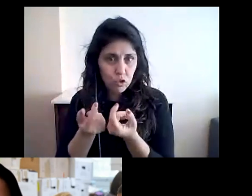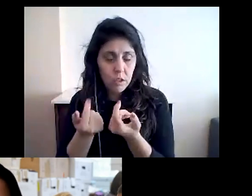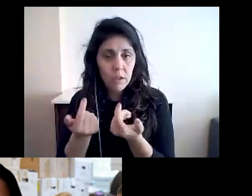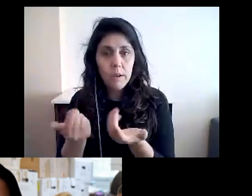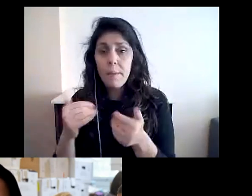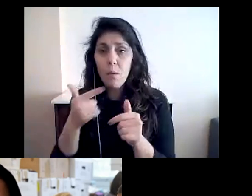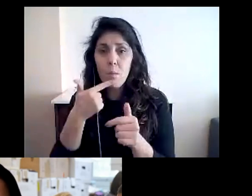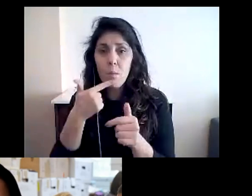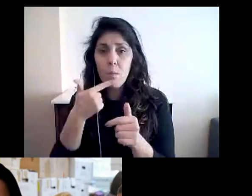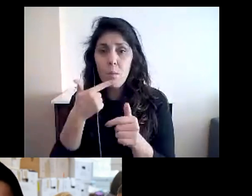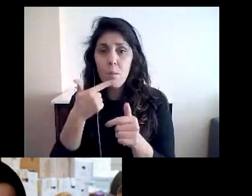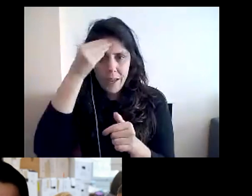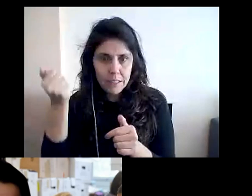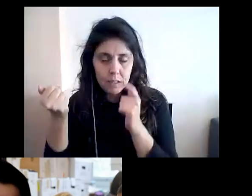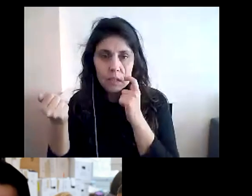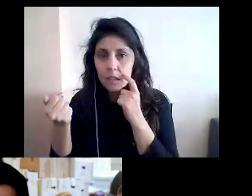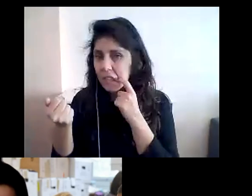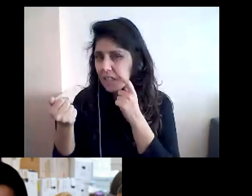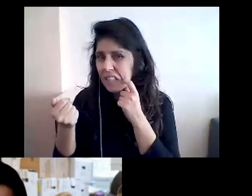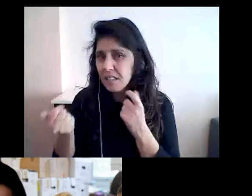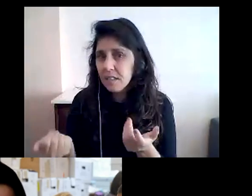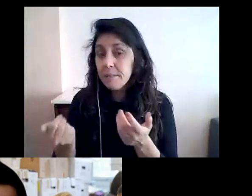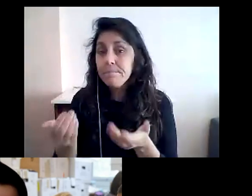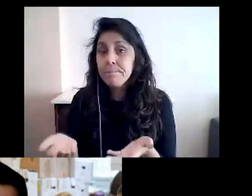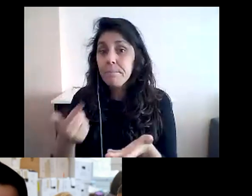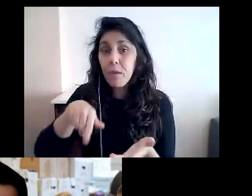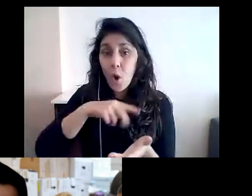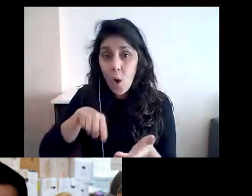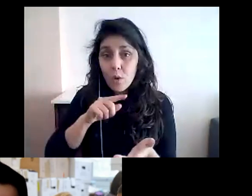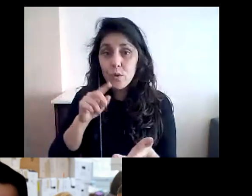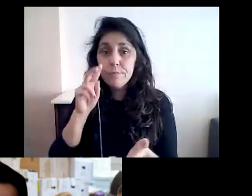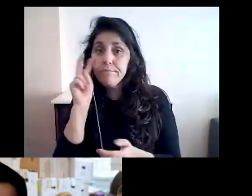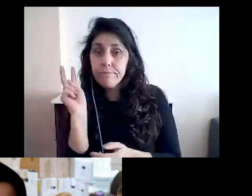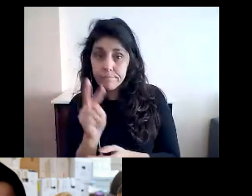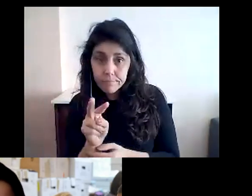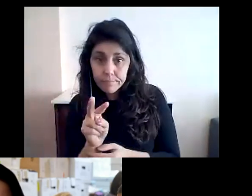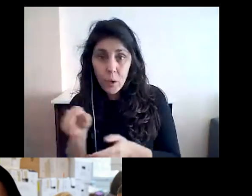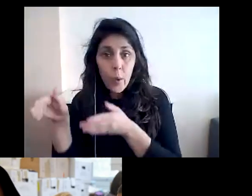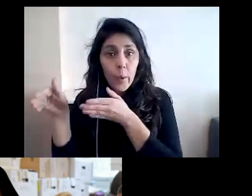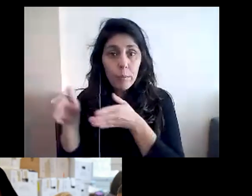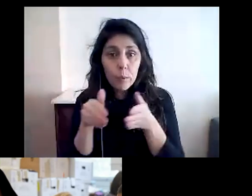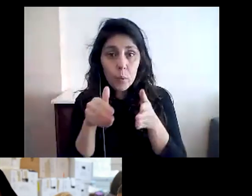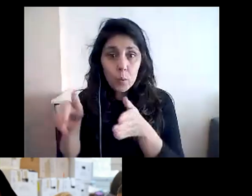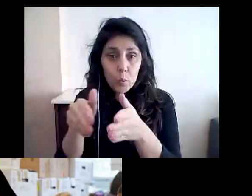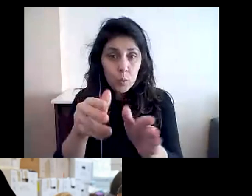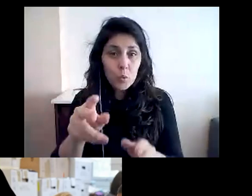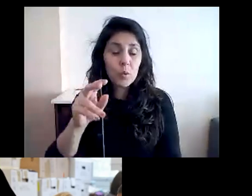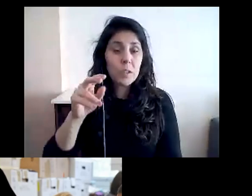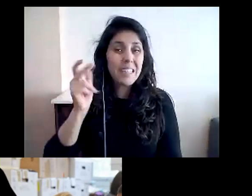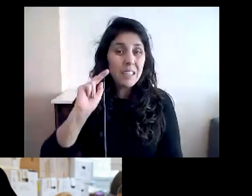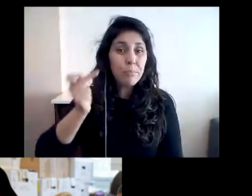é a de que se estamos a olhar para este percurso de 30 anos de ensino